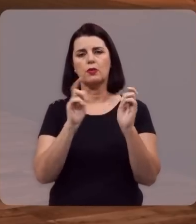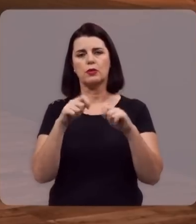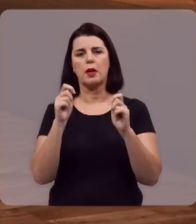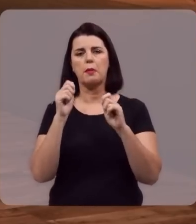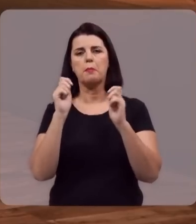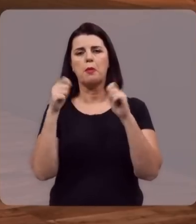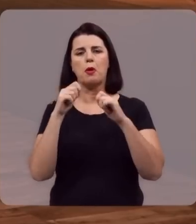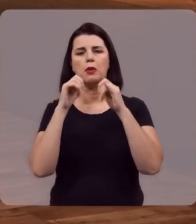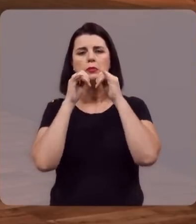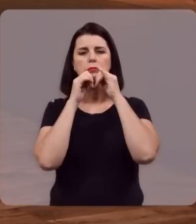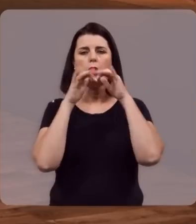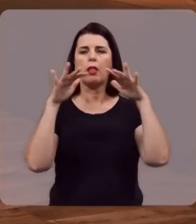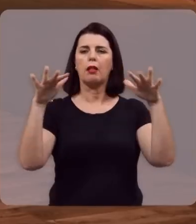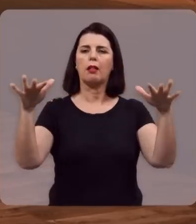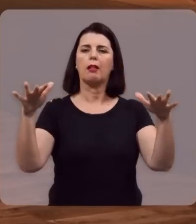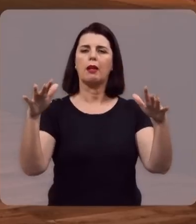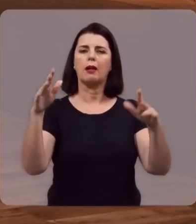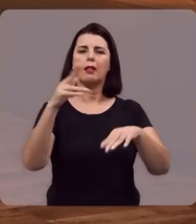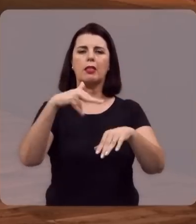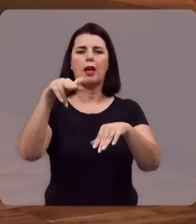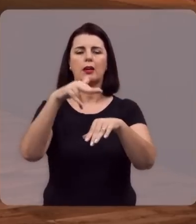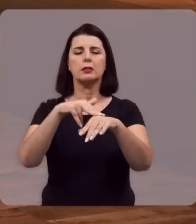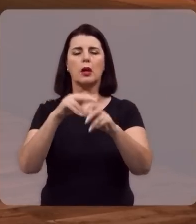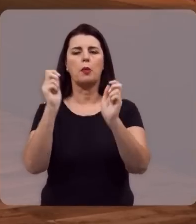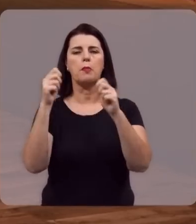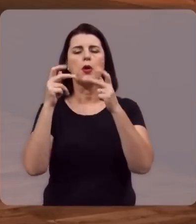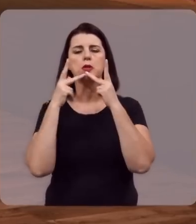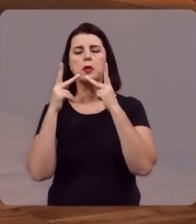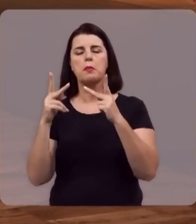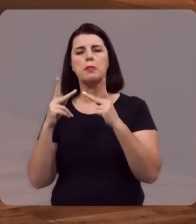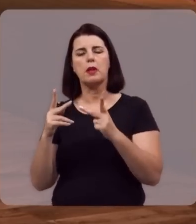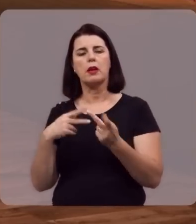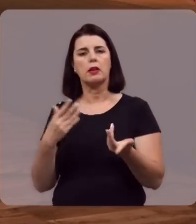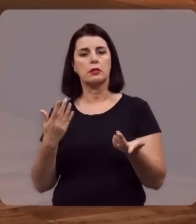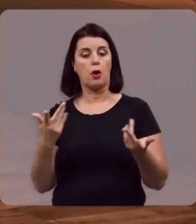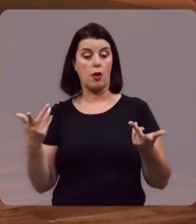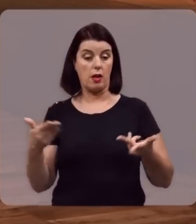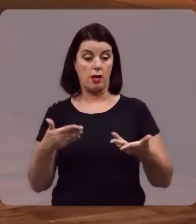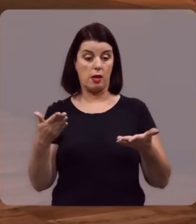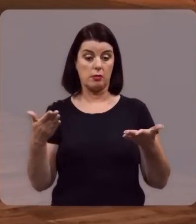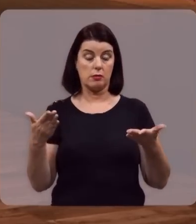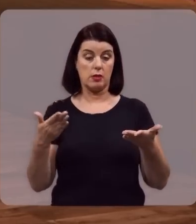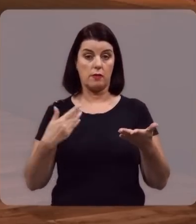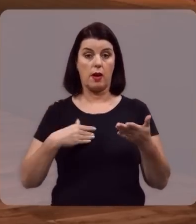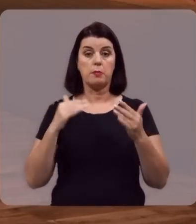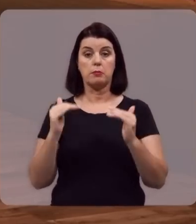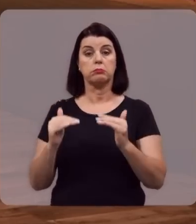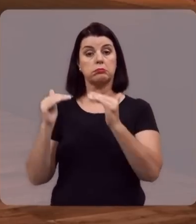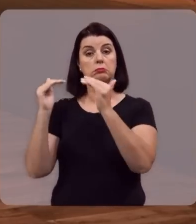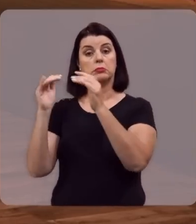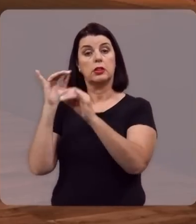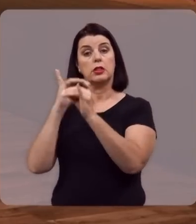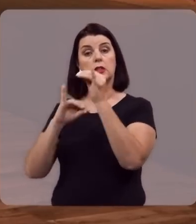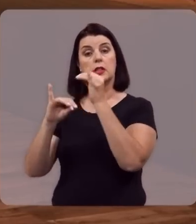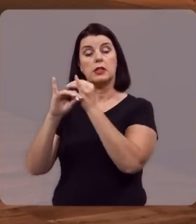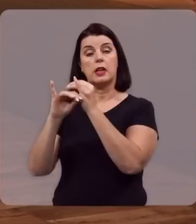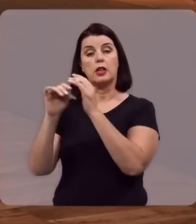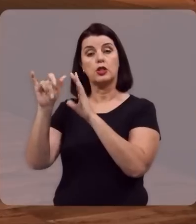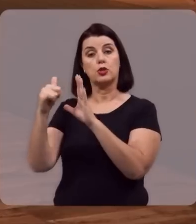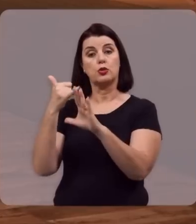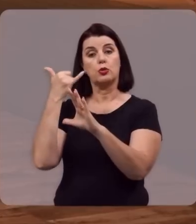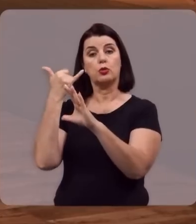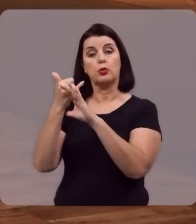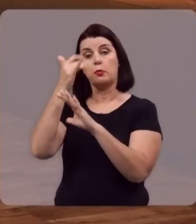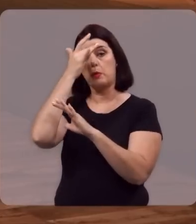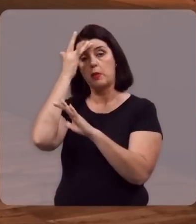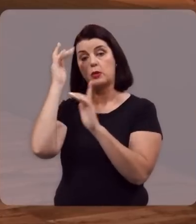pode falar para as nações, onde você pode pregar, e esse sermão que eu estou pregando para você vai subir para uma plataforma de YouTube,